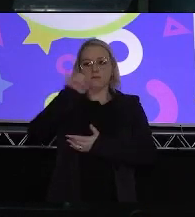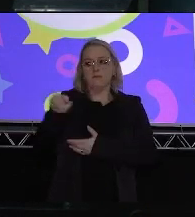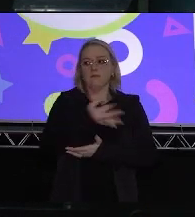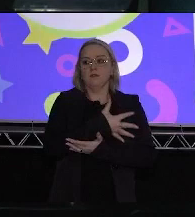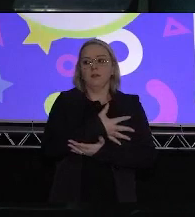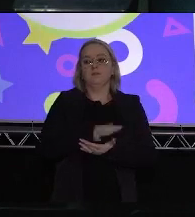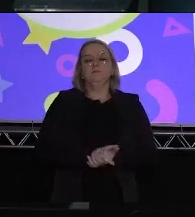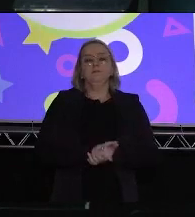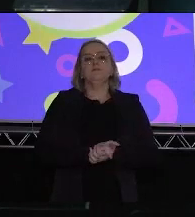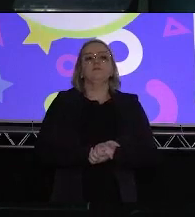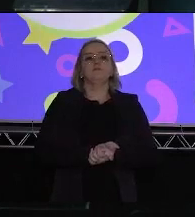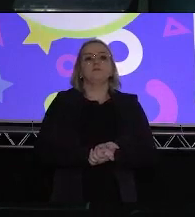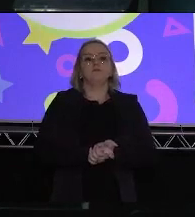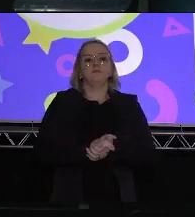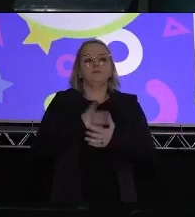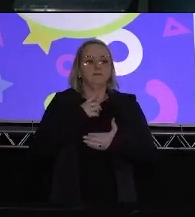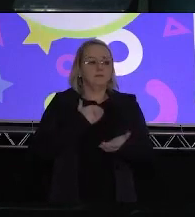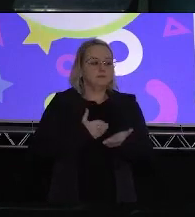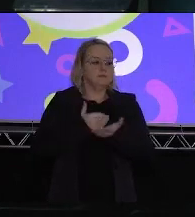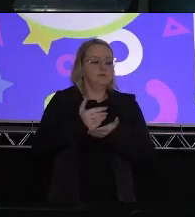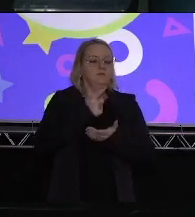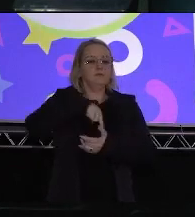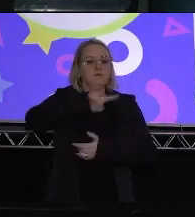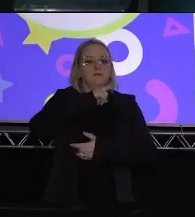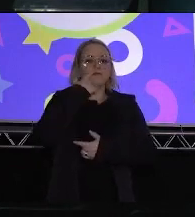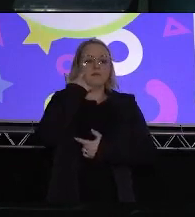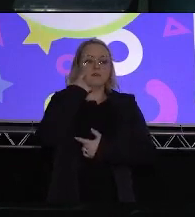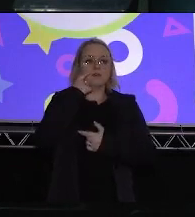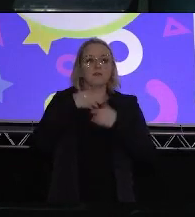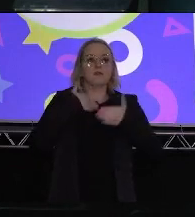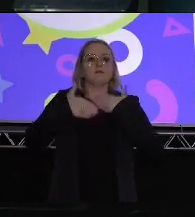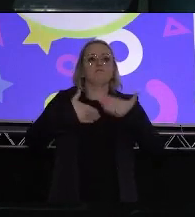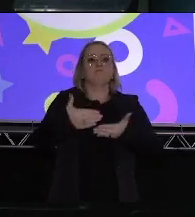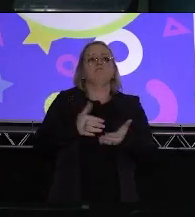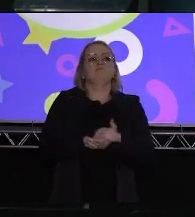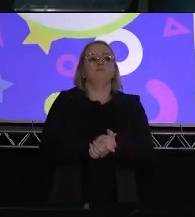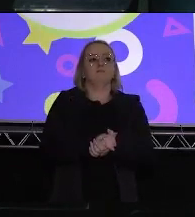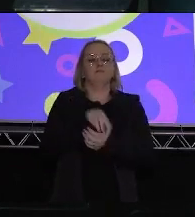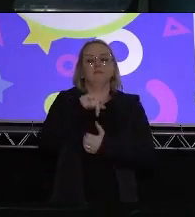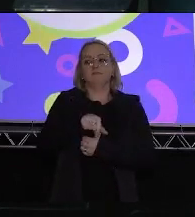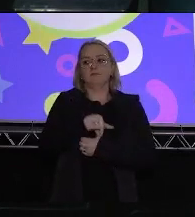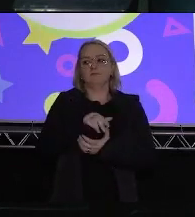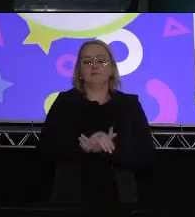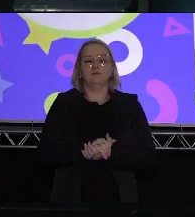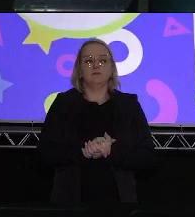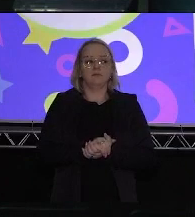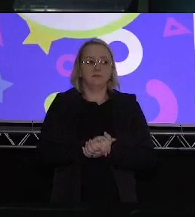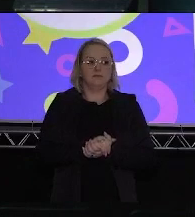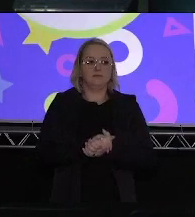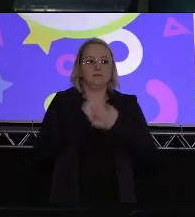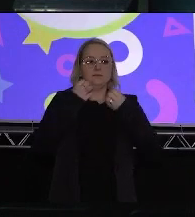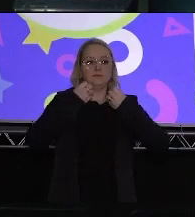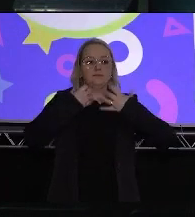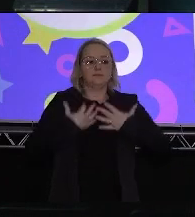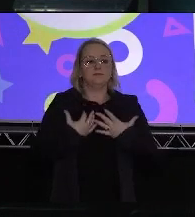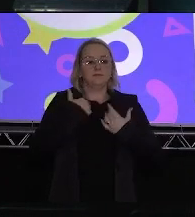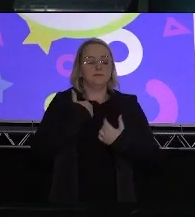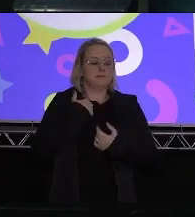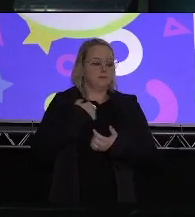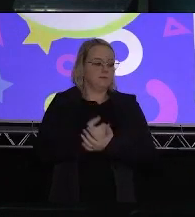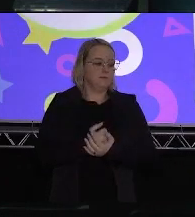e inovação, desde o primeiro momento a gente trouxe assuntos sobre essa batida. Bom, galera, é o último slide,